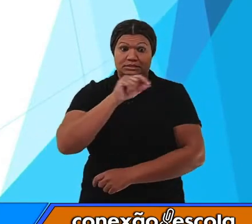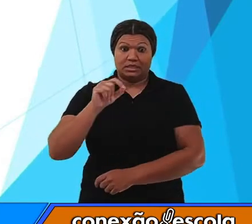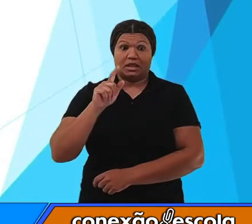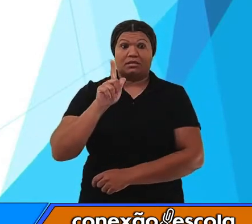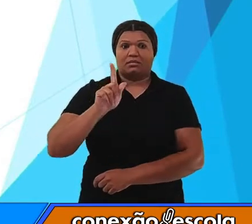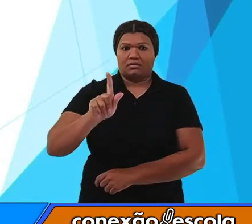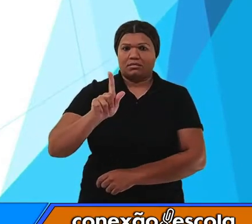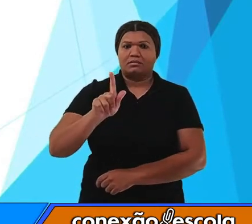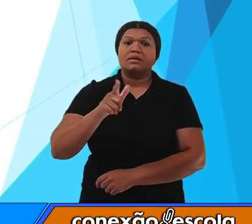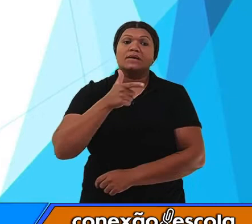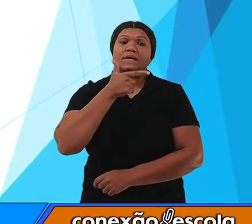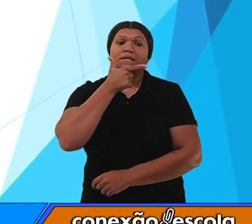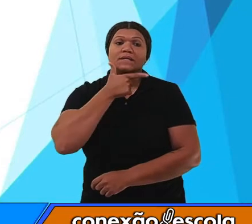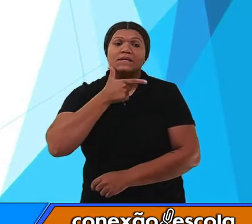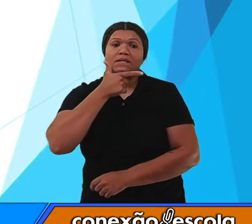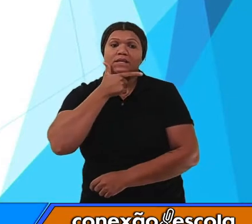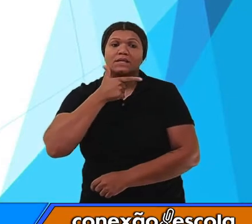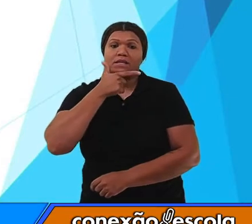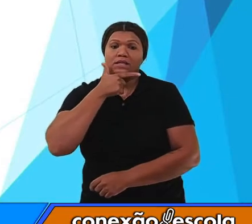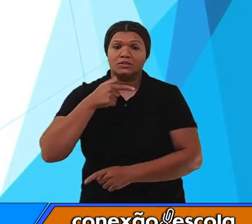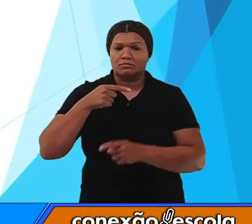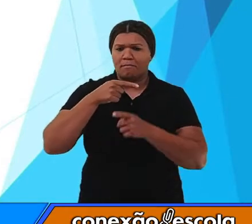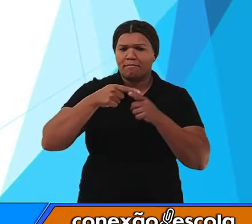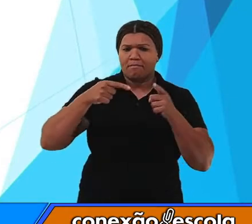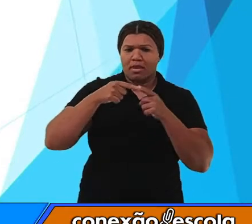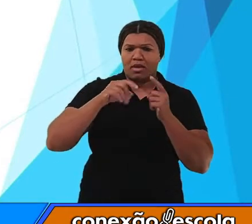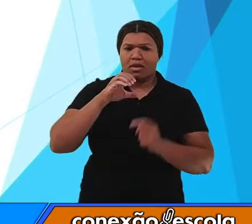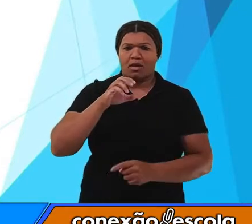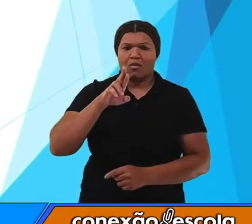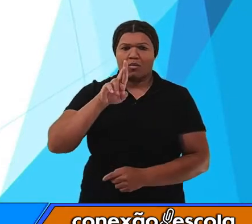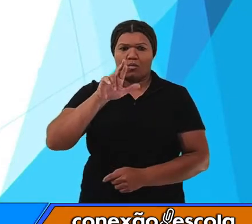gramas de queijo meia cura,